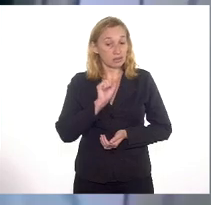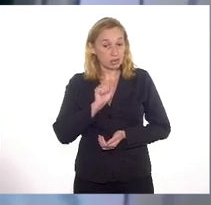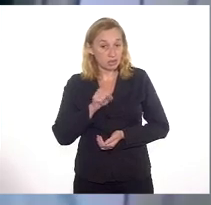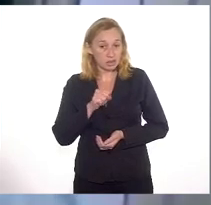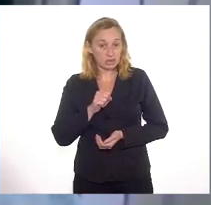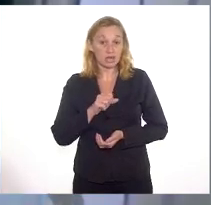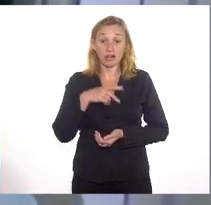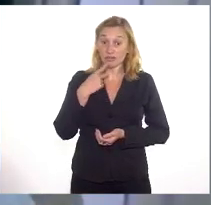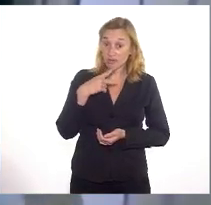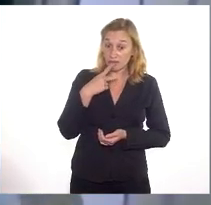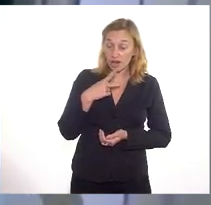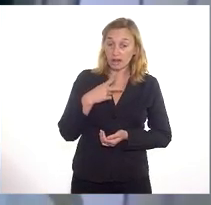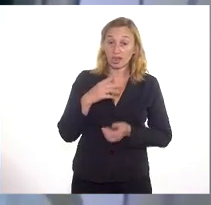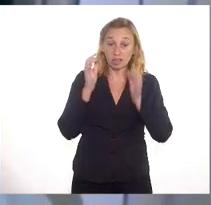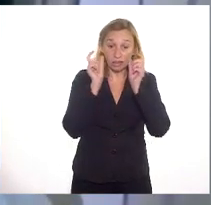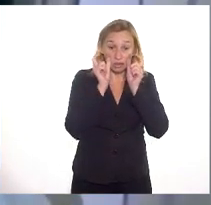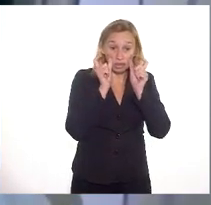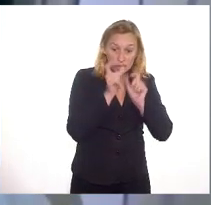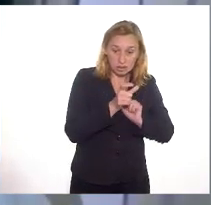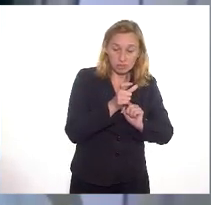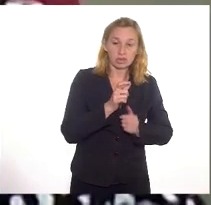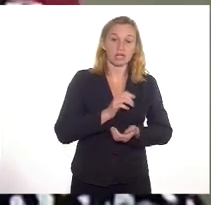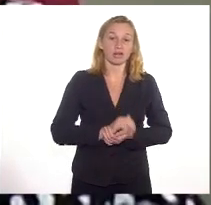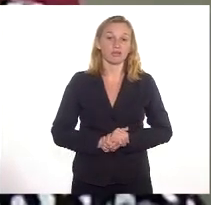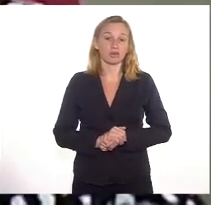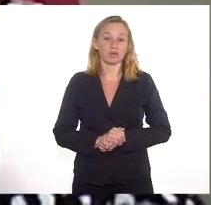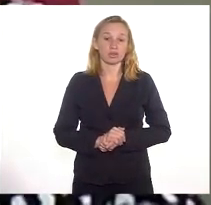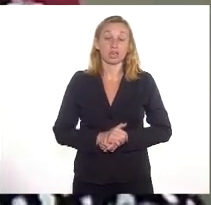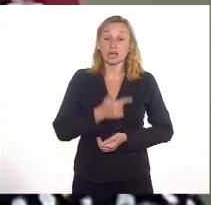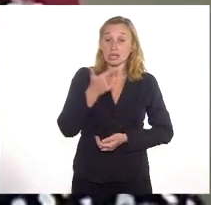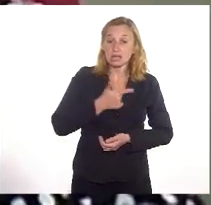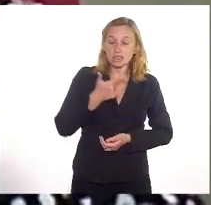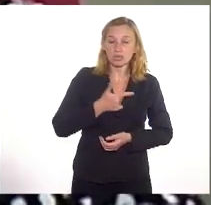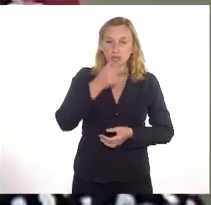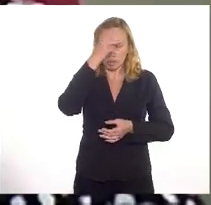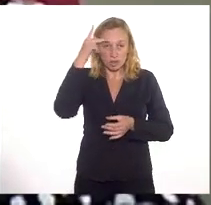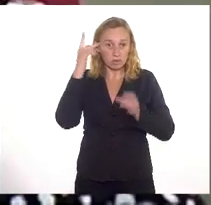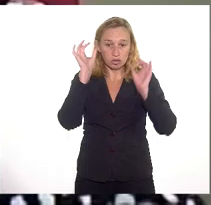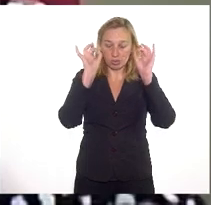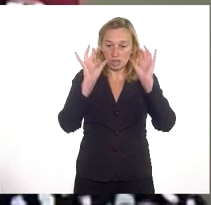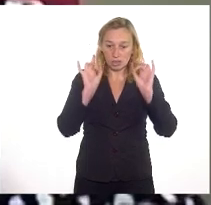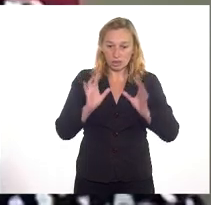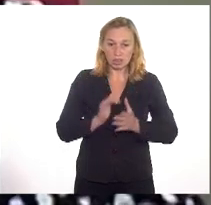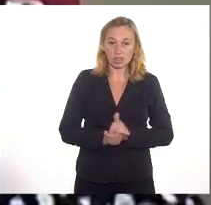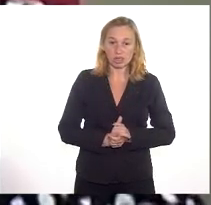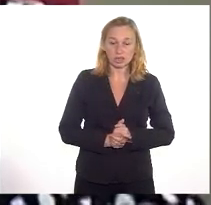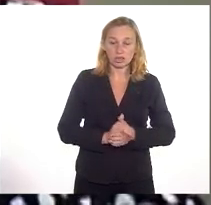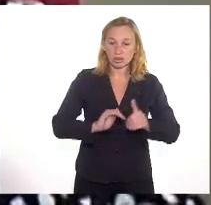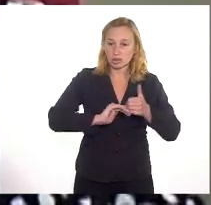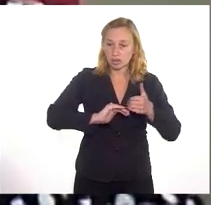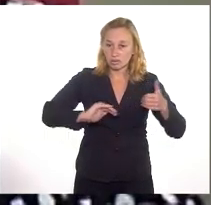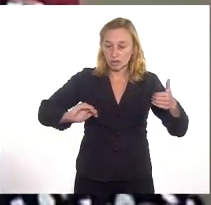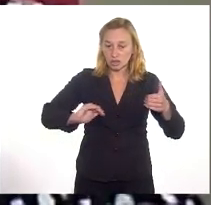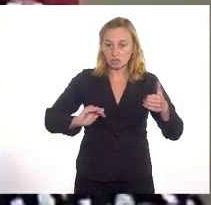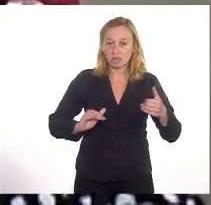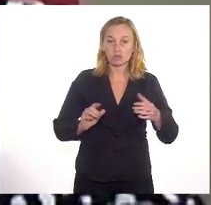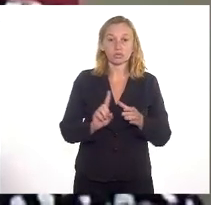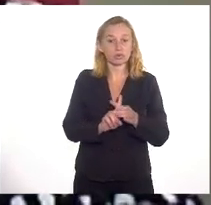a fala que alertava que, segundo especialistas, se não mantido o distanciamento